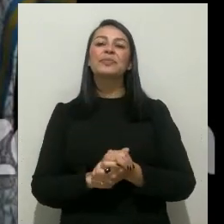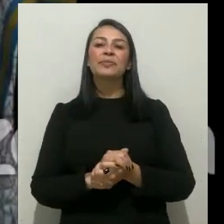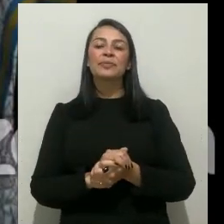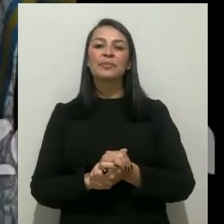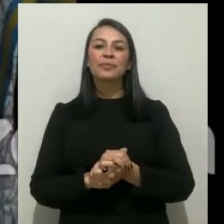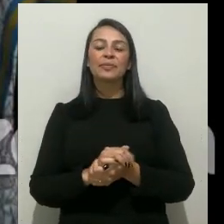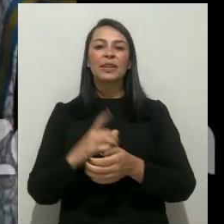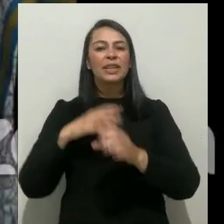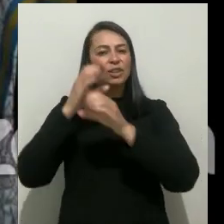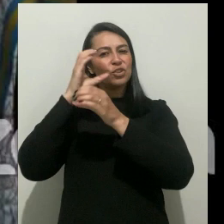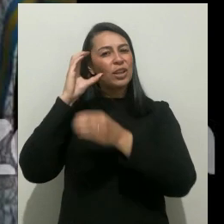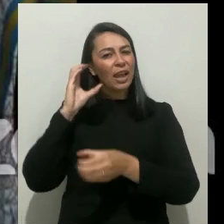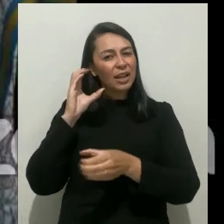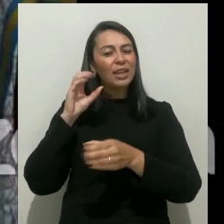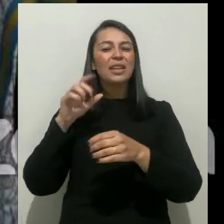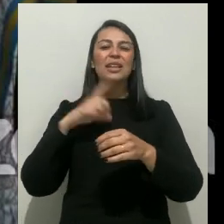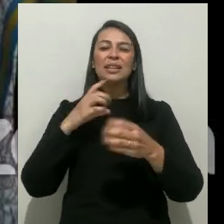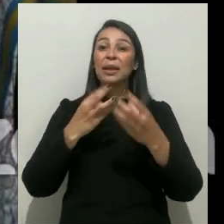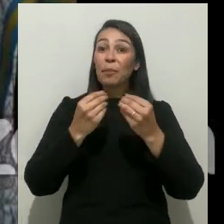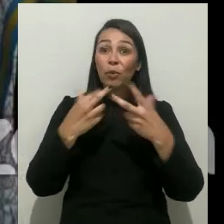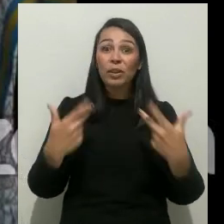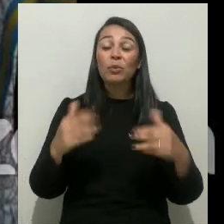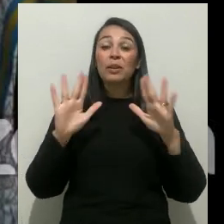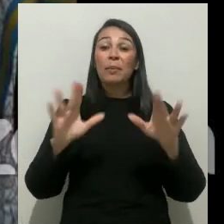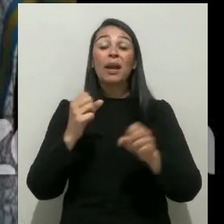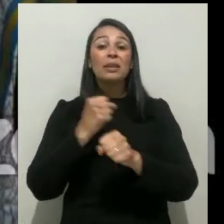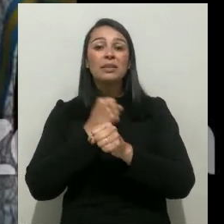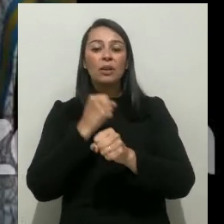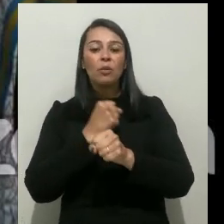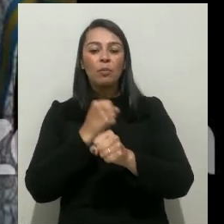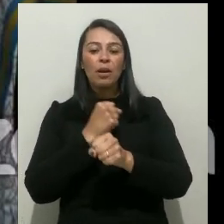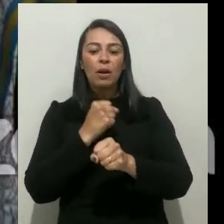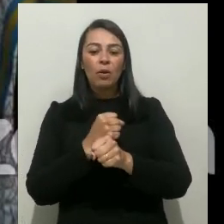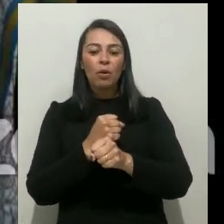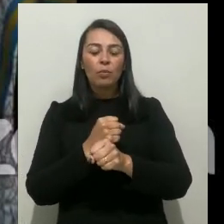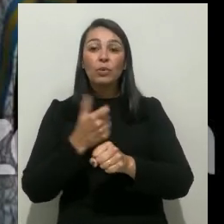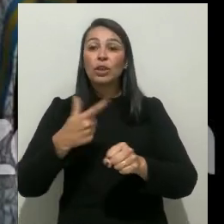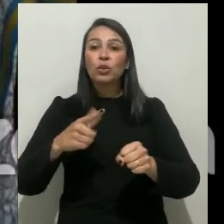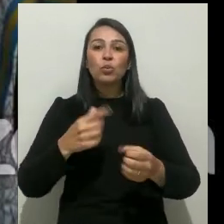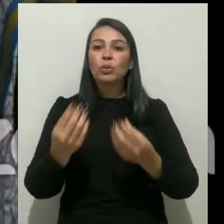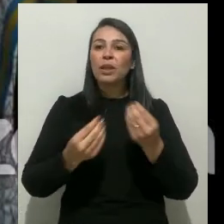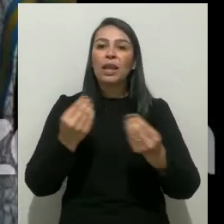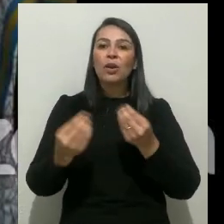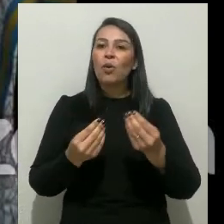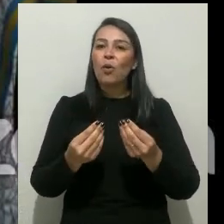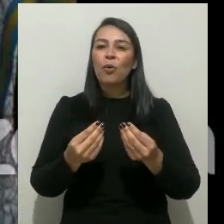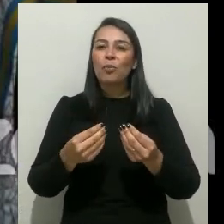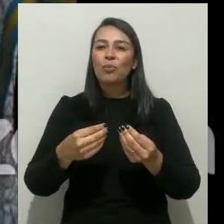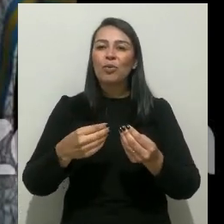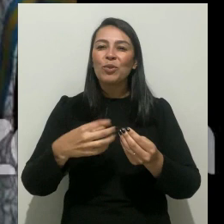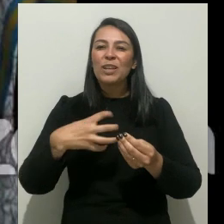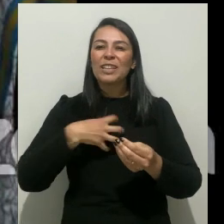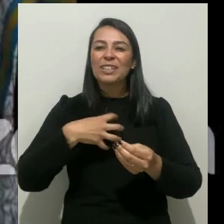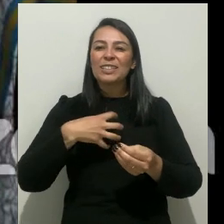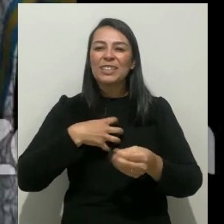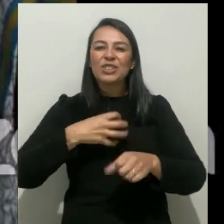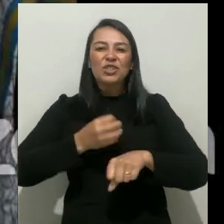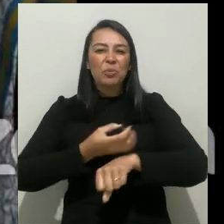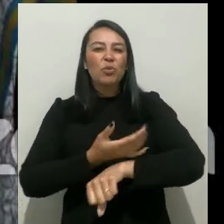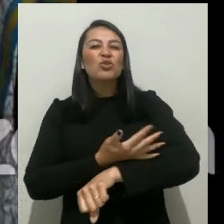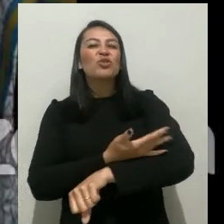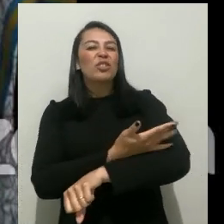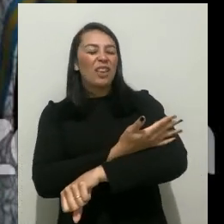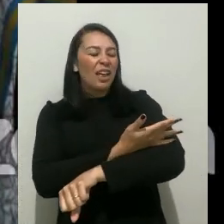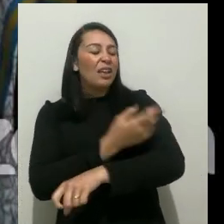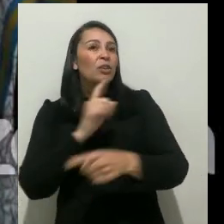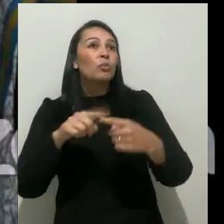assim, absurdo, né? Mas é uma obra que não tem como você não se emocionar com ela. E